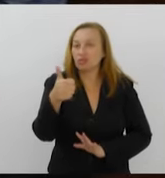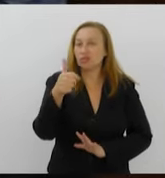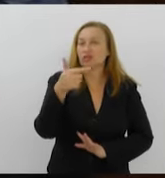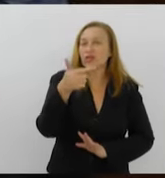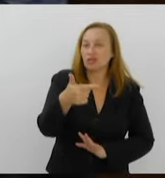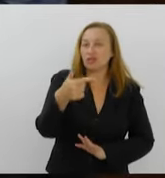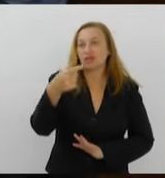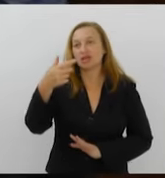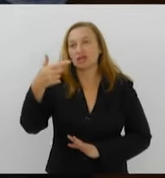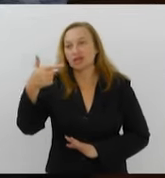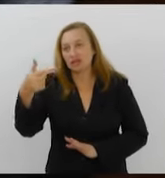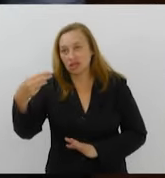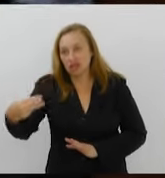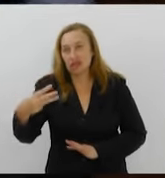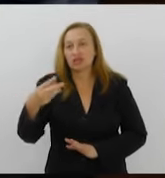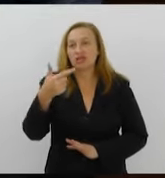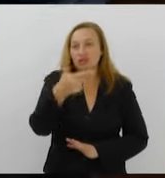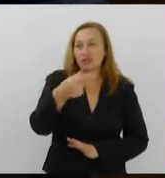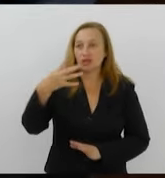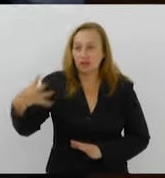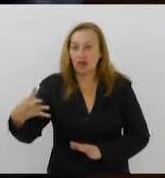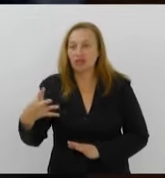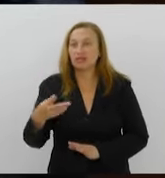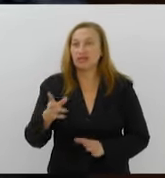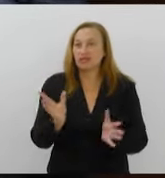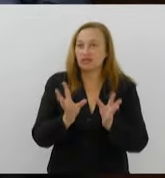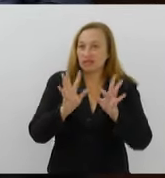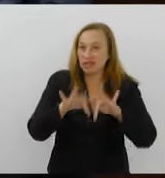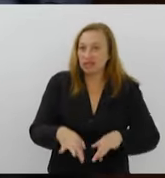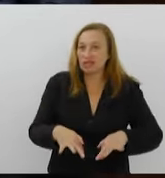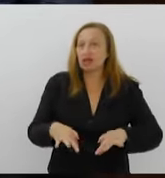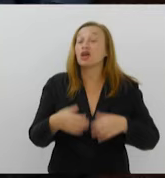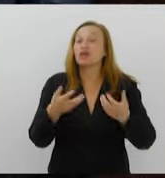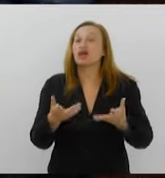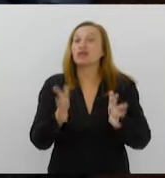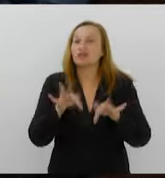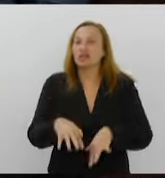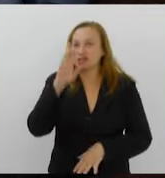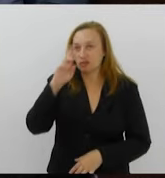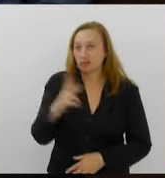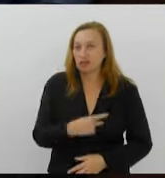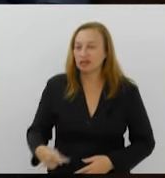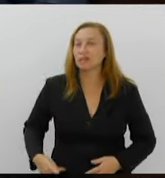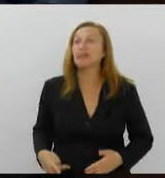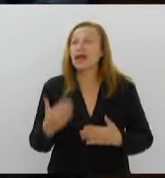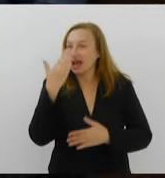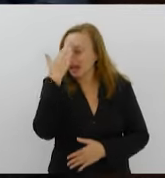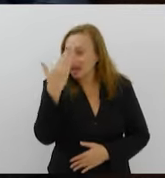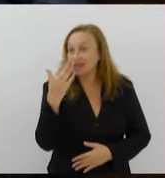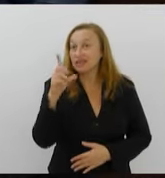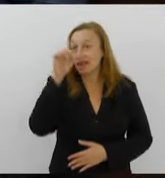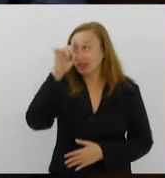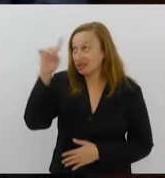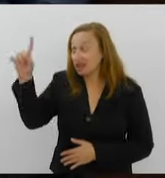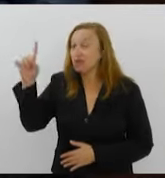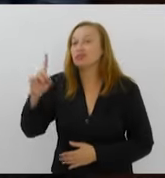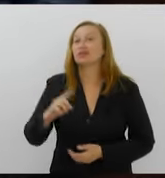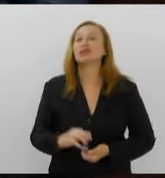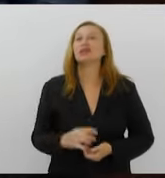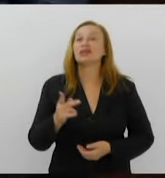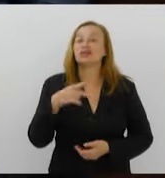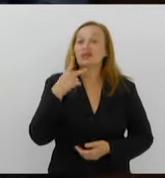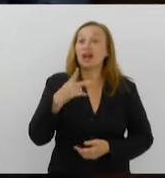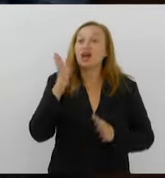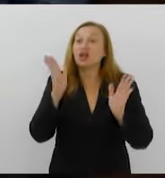vai definitivamente sanar isso. Mas eu quero aqui, para terminar, senhor presidente, agradecer a Deus, dizer